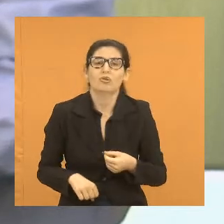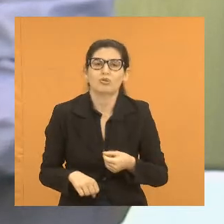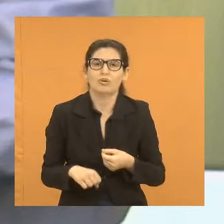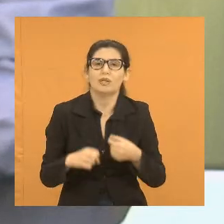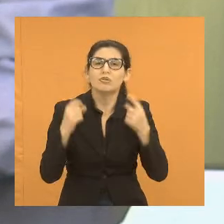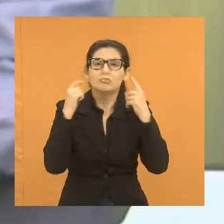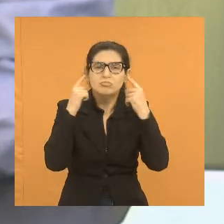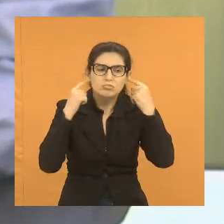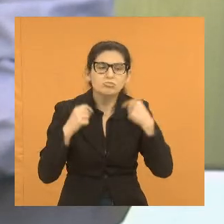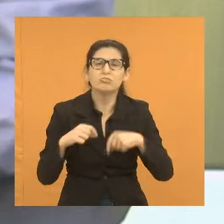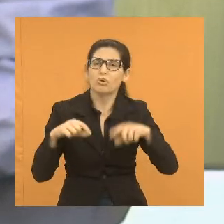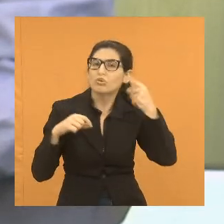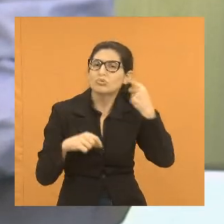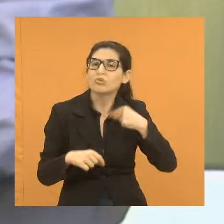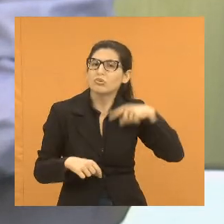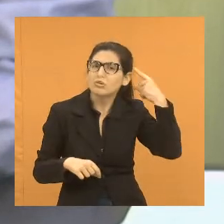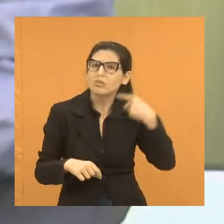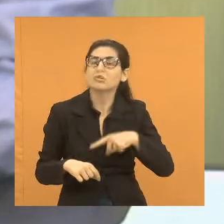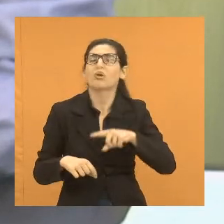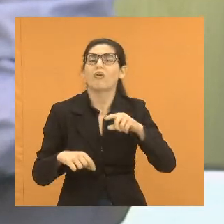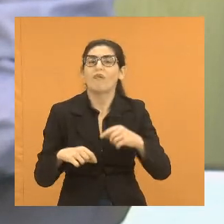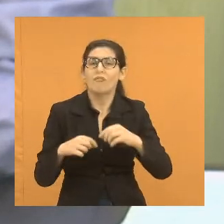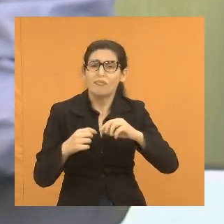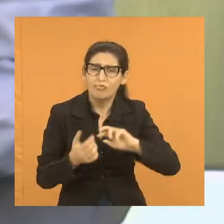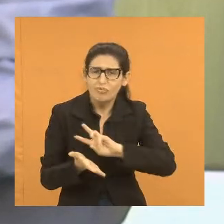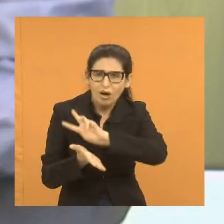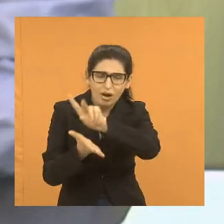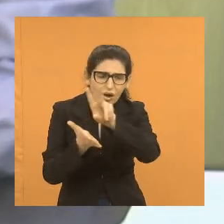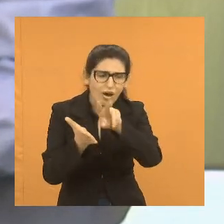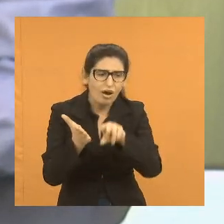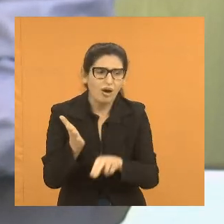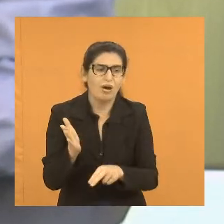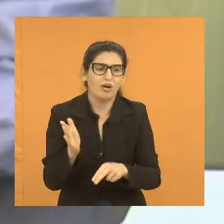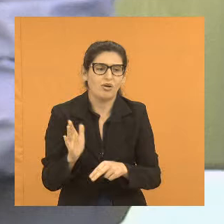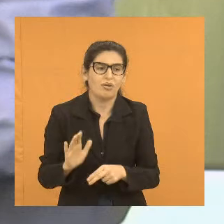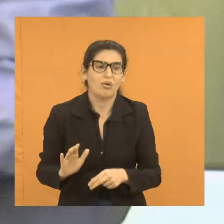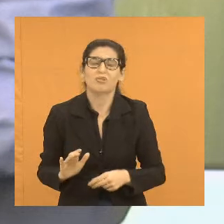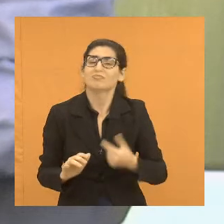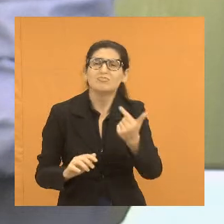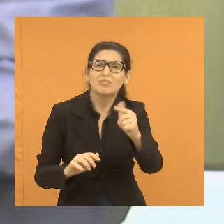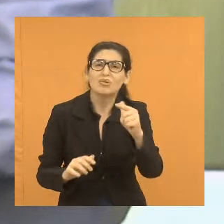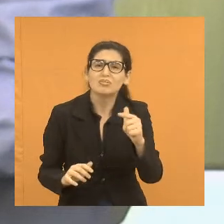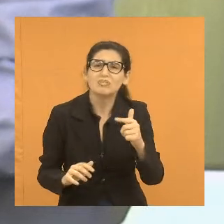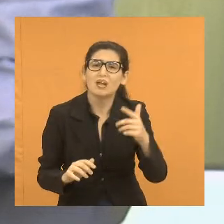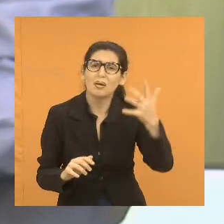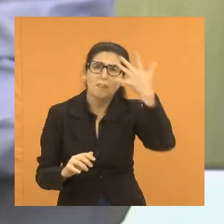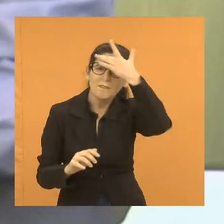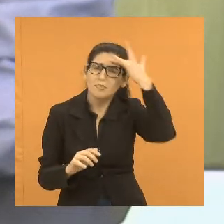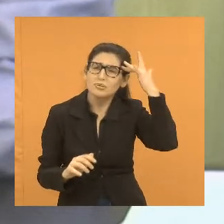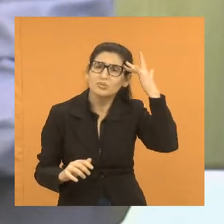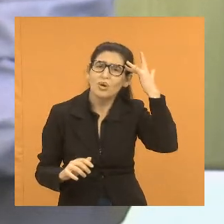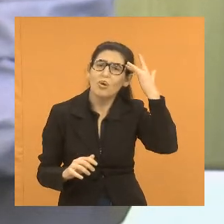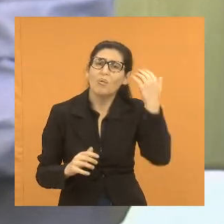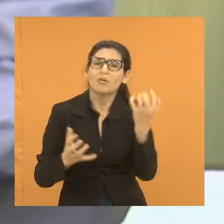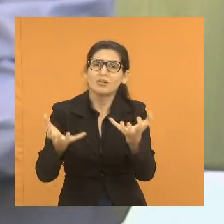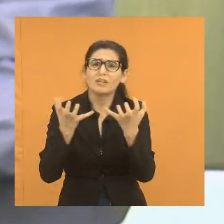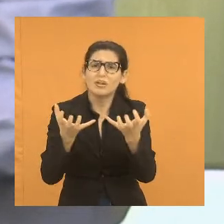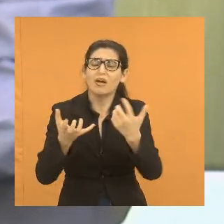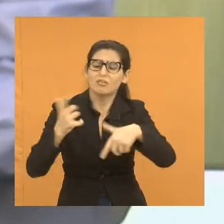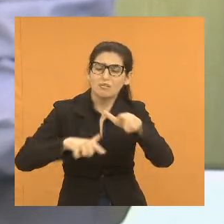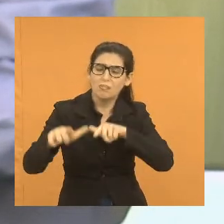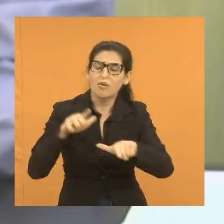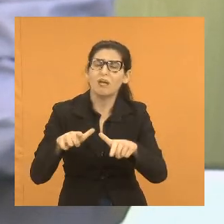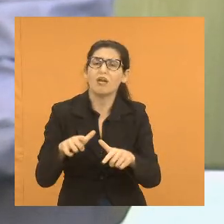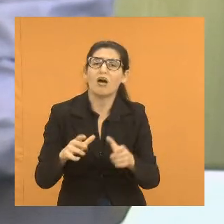vezes em vários serviços, a própria OS tenta contratar, não tem otorrino que queira trabalhar na rede pública nem em